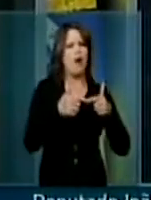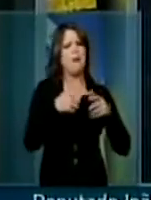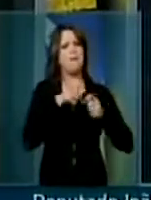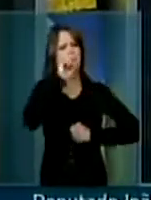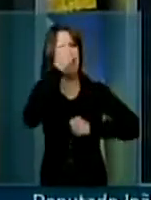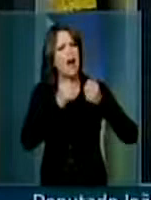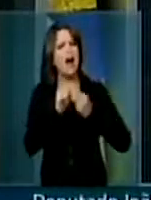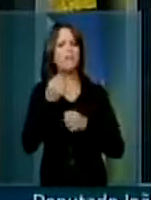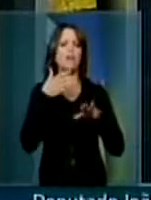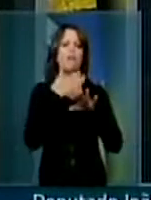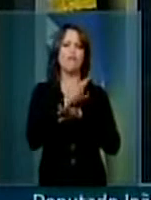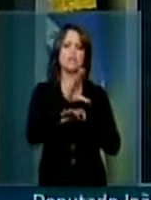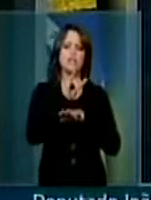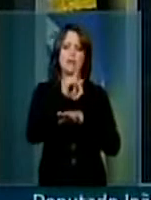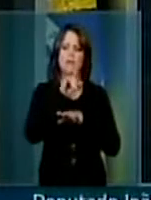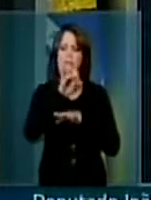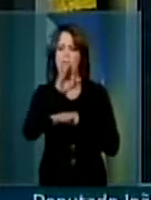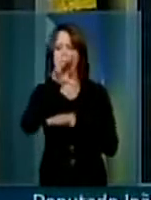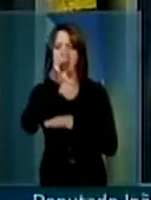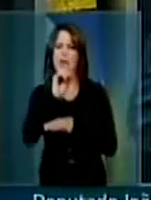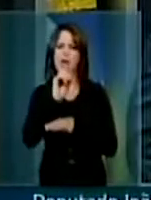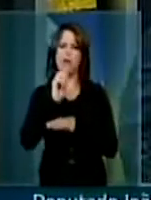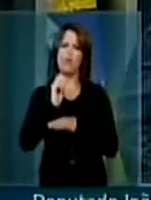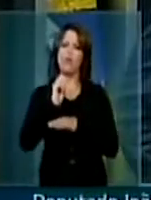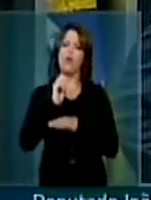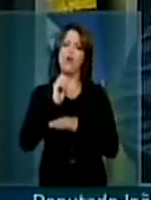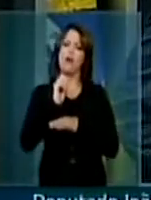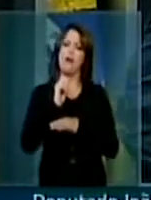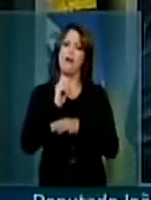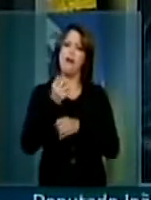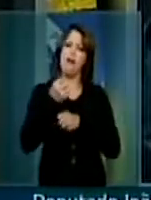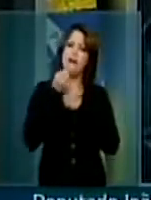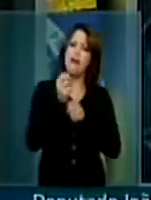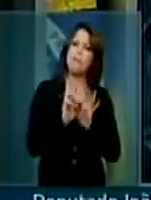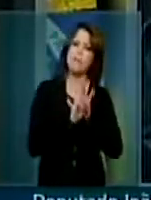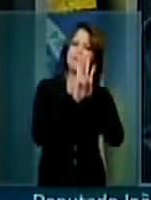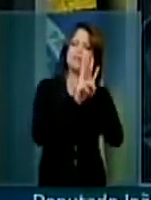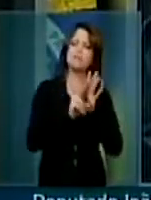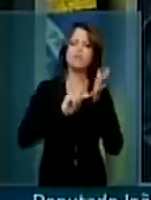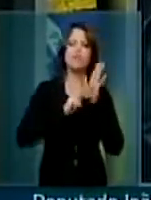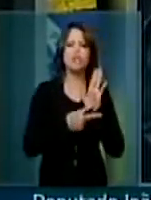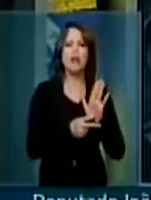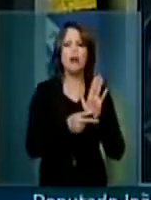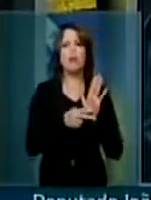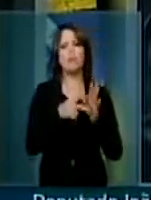fábrica, fui cipeiro, delegado sindical, presidente do Sindicato dos Metalúrgicos,